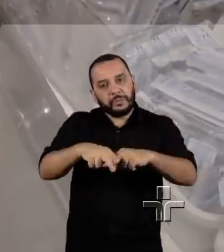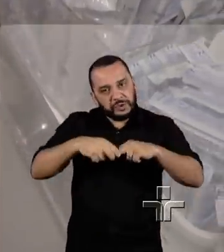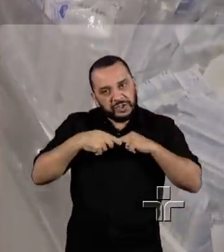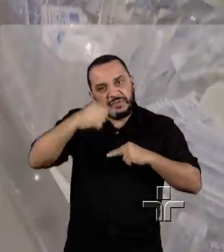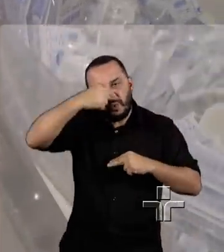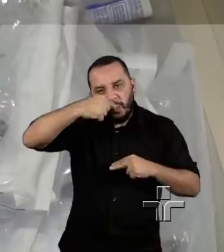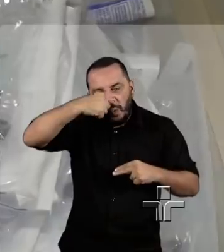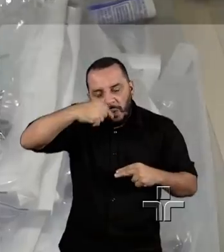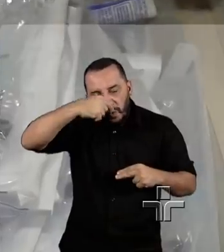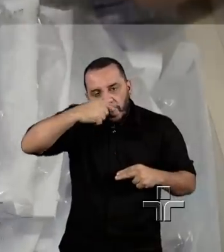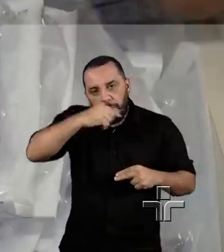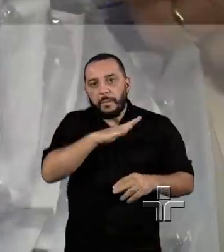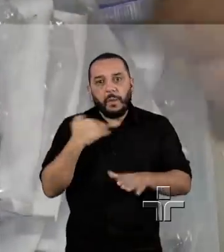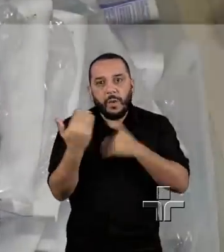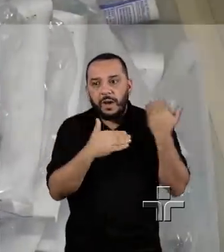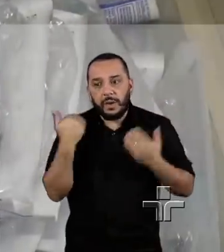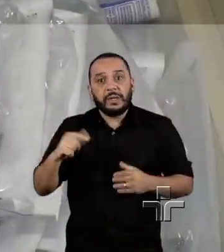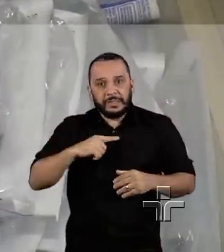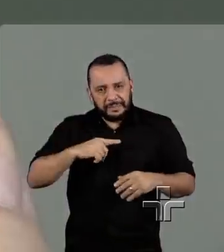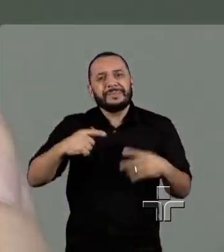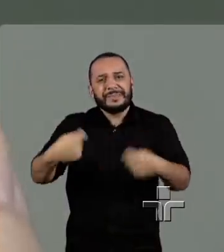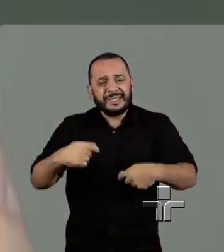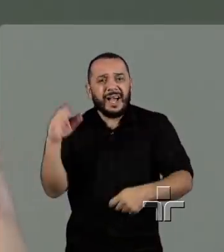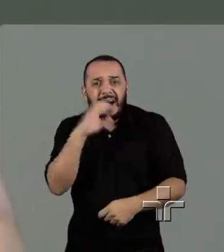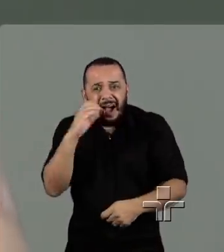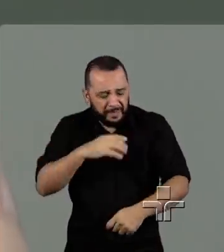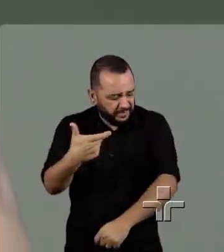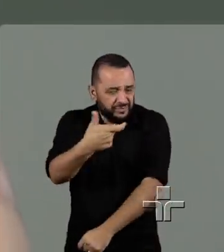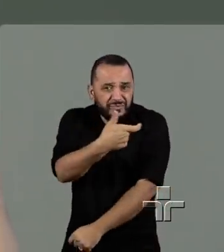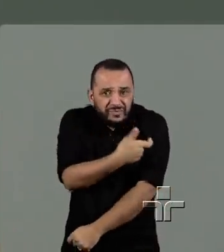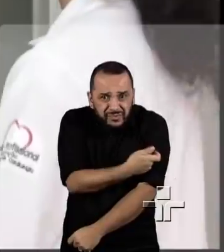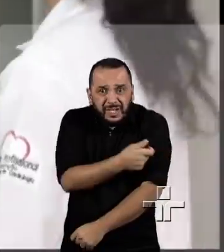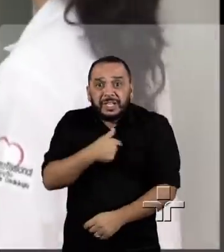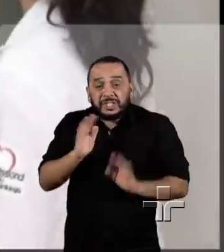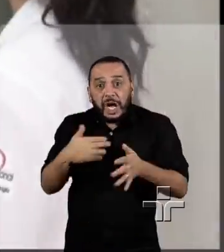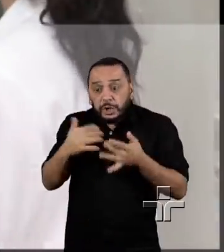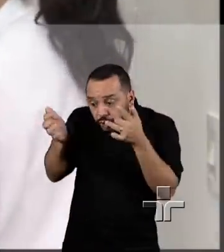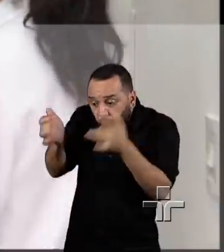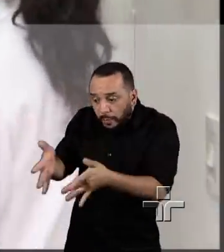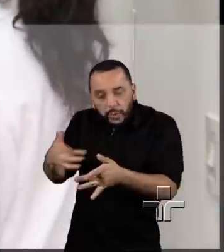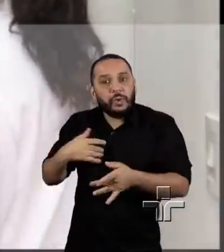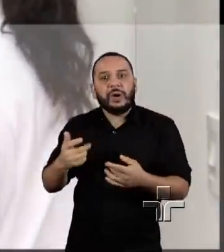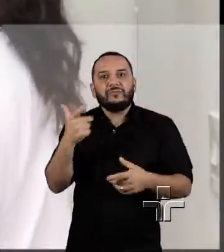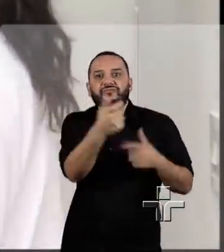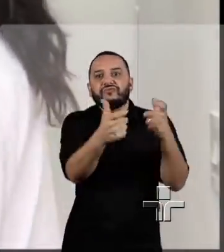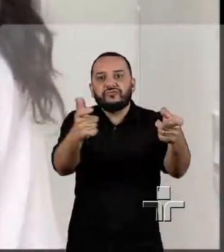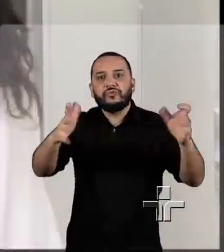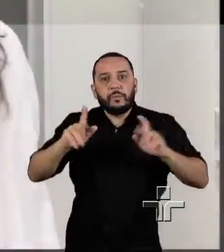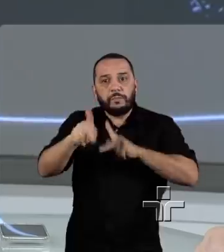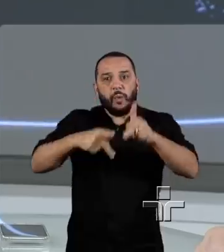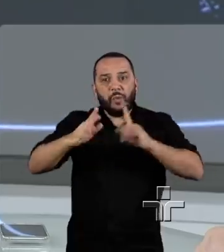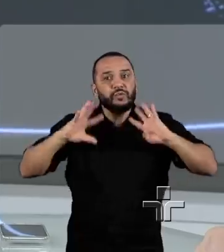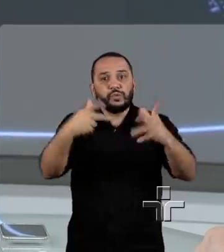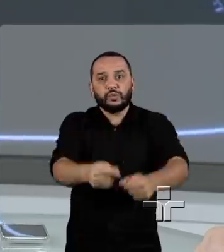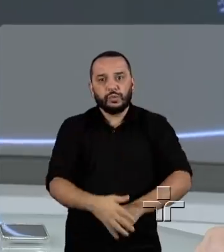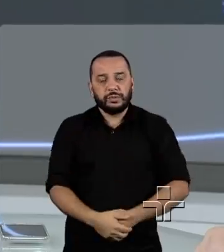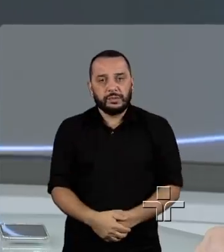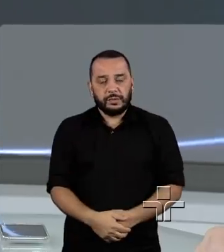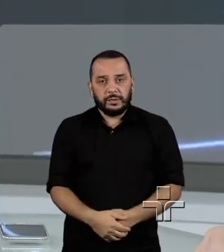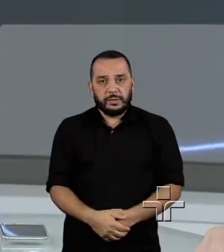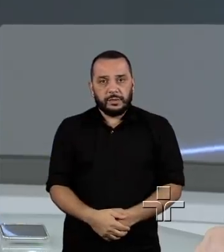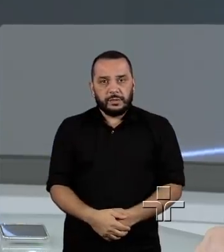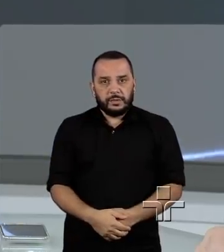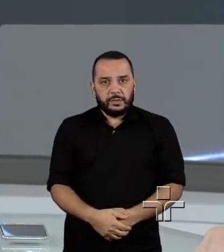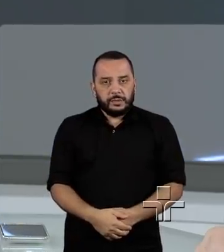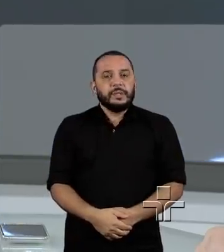Ministério recomenda aos estados que disponibilizem as doses de vacina que sobraram da campanha para toda a população. Olha aí, Saldiva, dá para